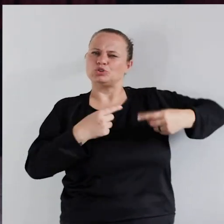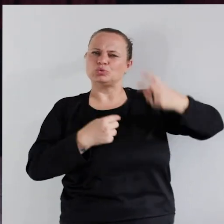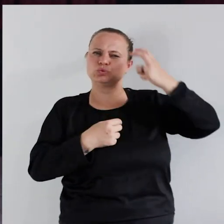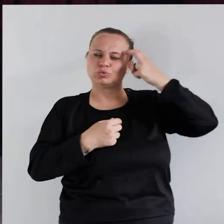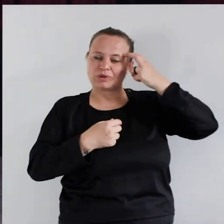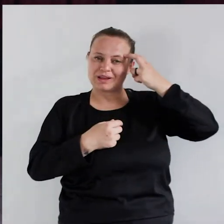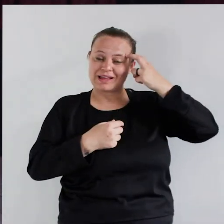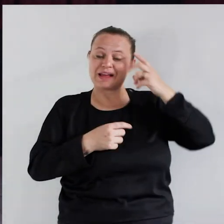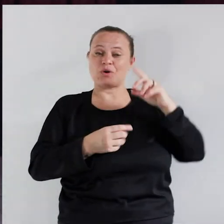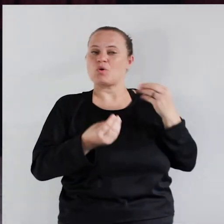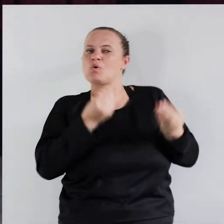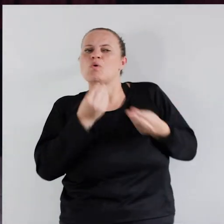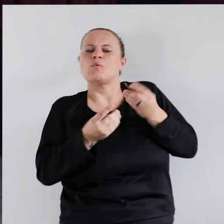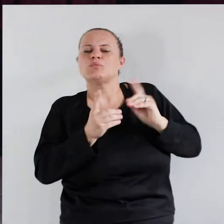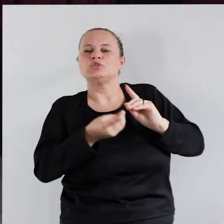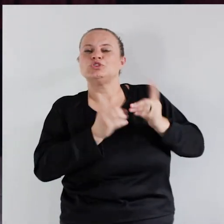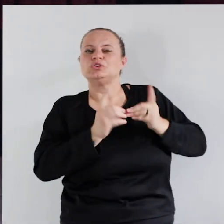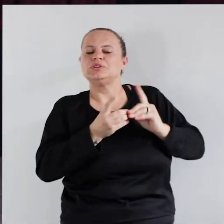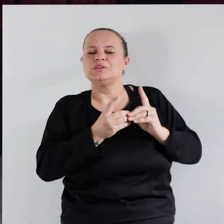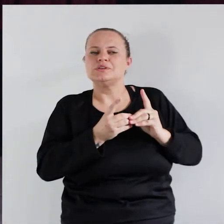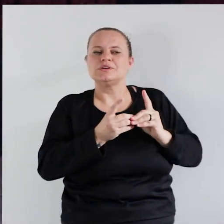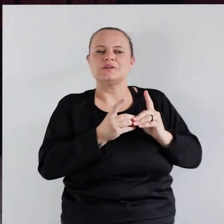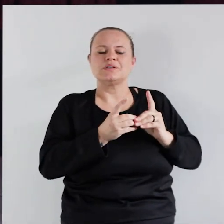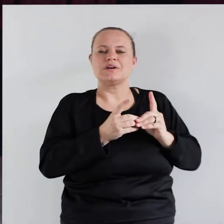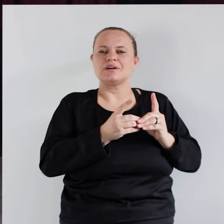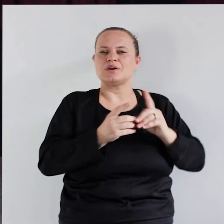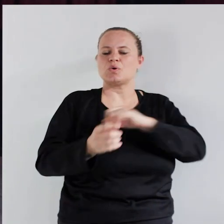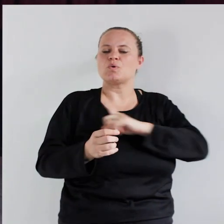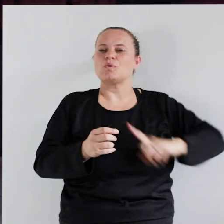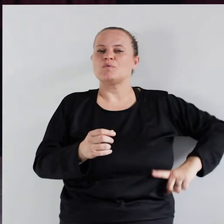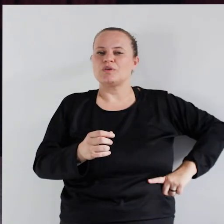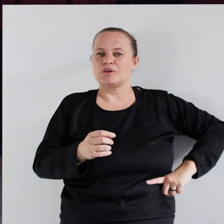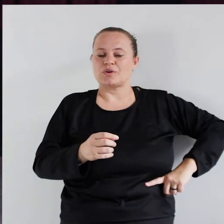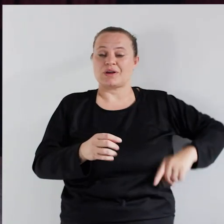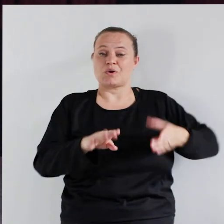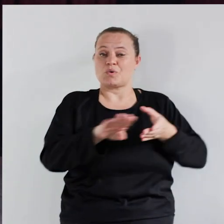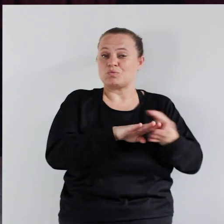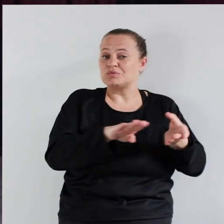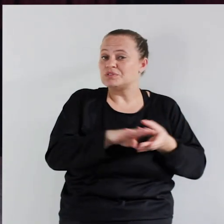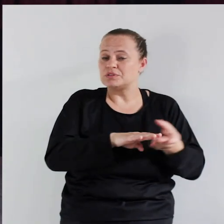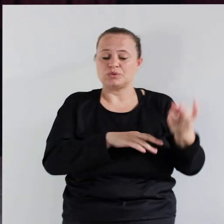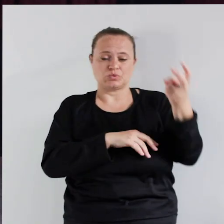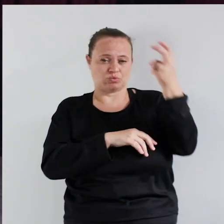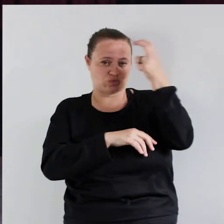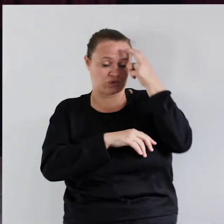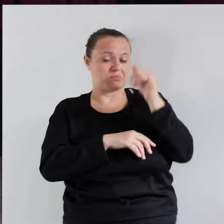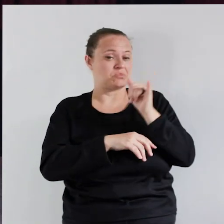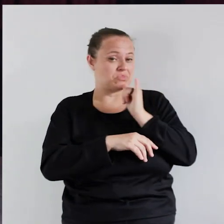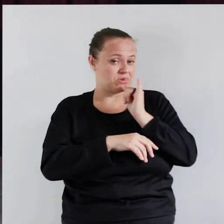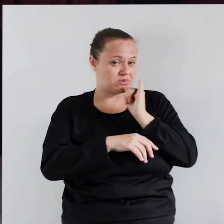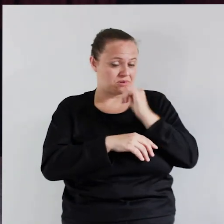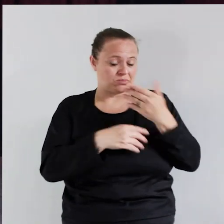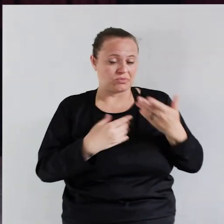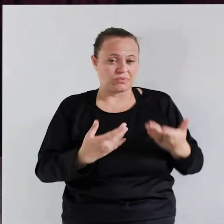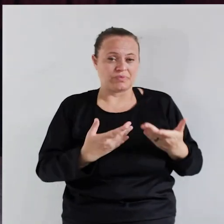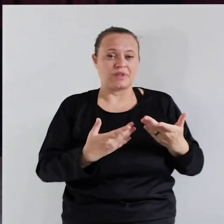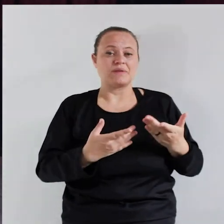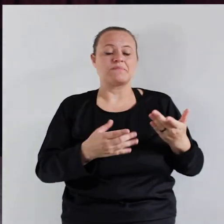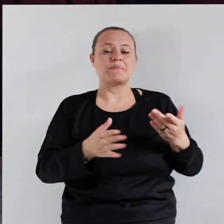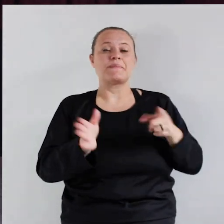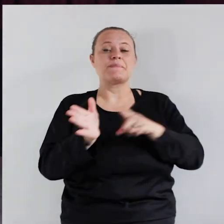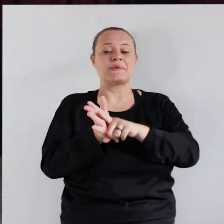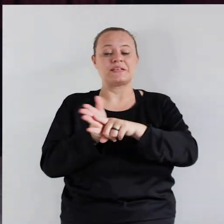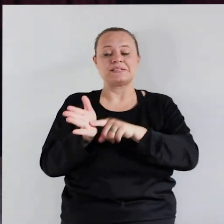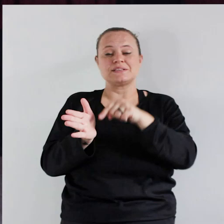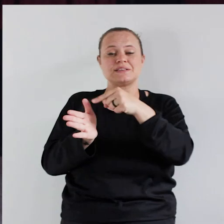da cultura, a dinâmica também dos órgãos de construção das políticas, que são os